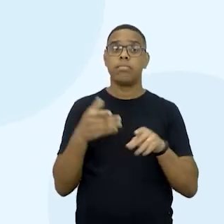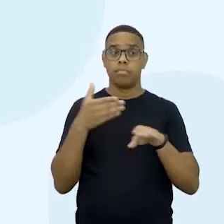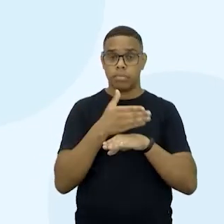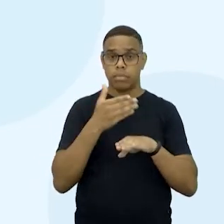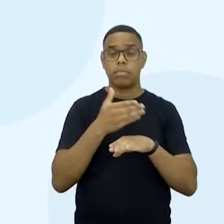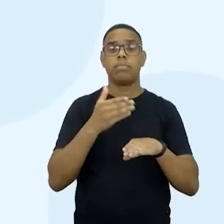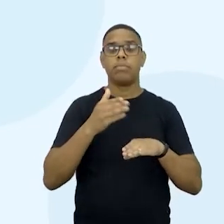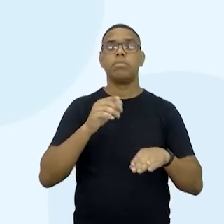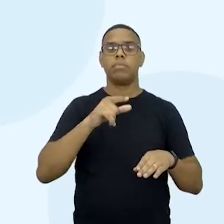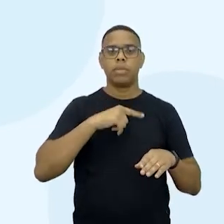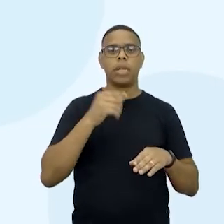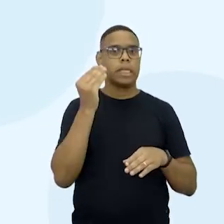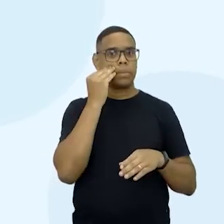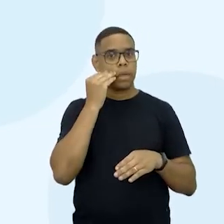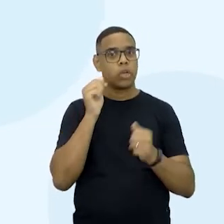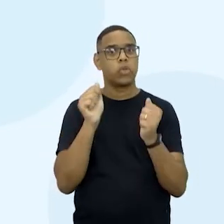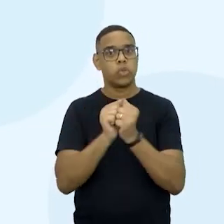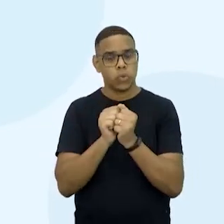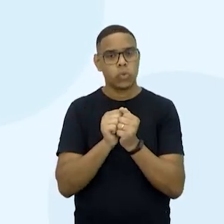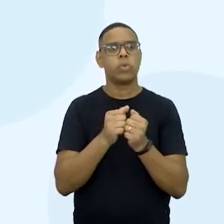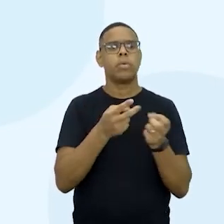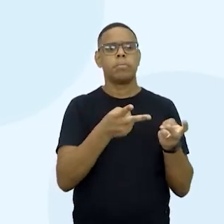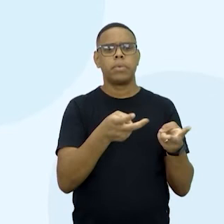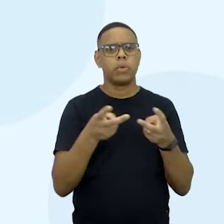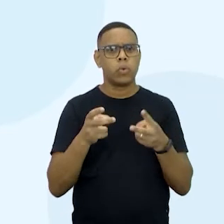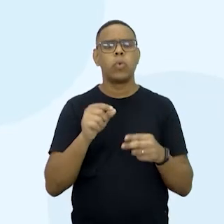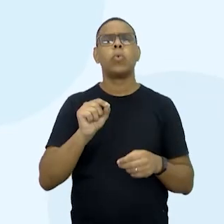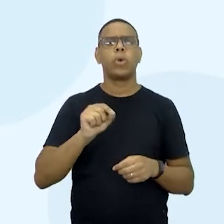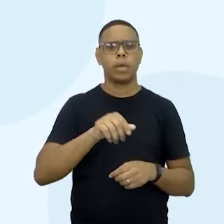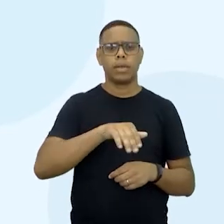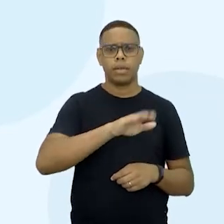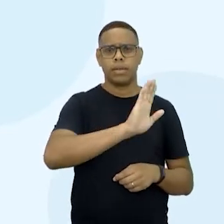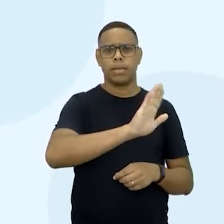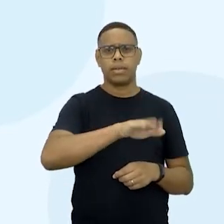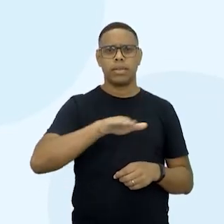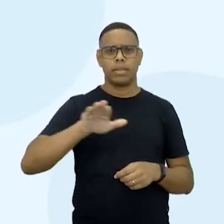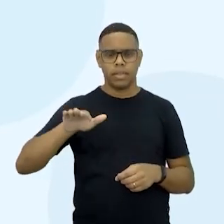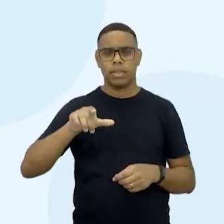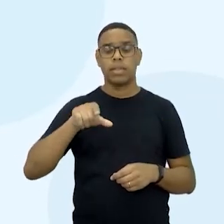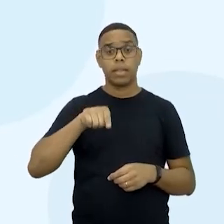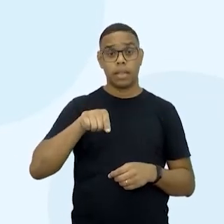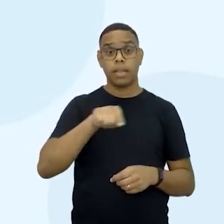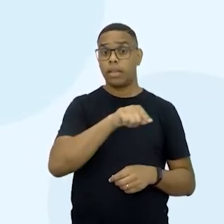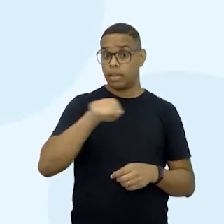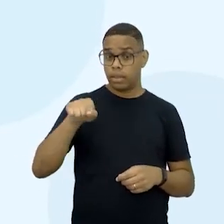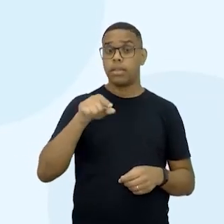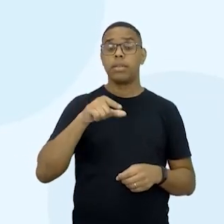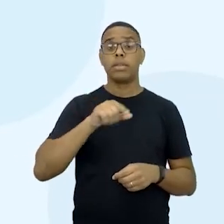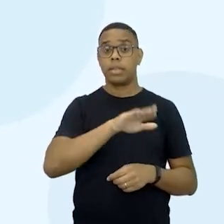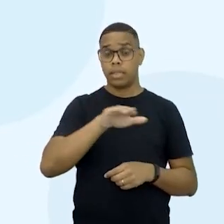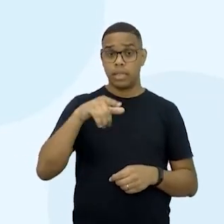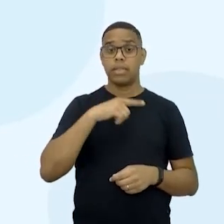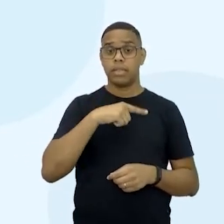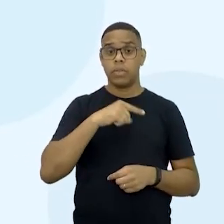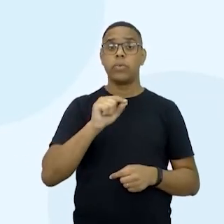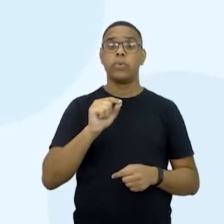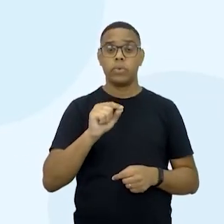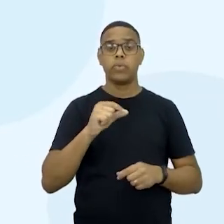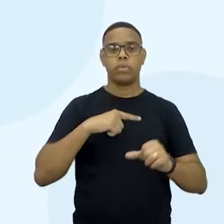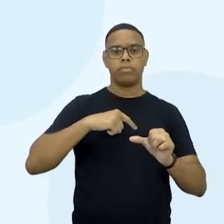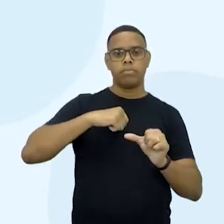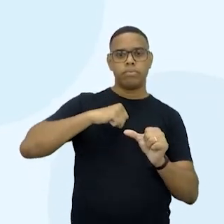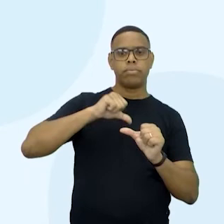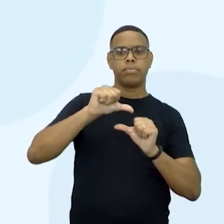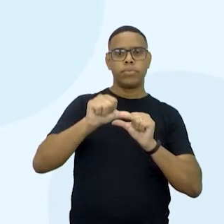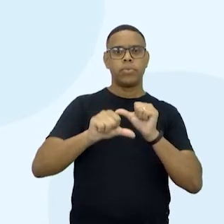participaram Então desse experimento E aí eles perceberam que as crianças Sim ela sim apresentavam então